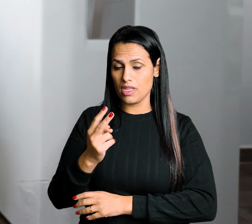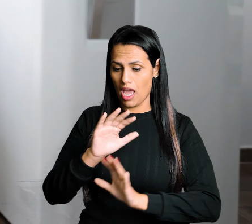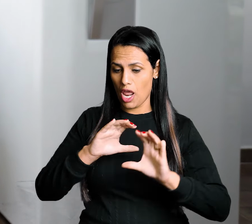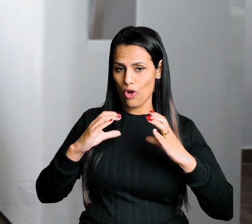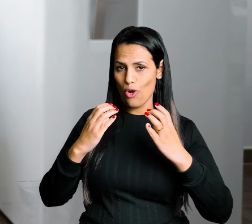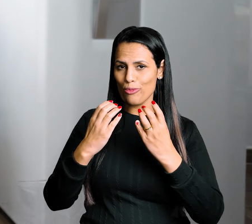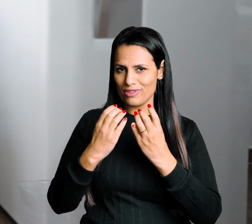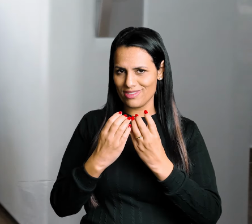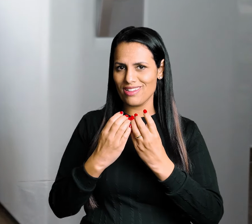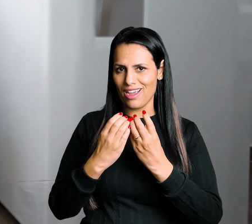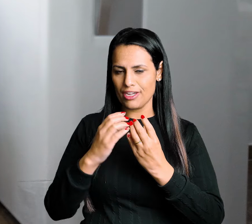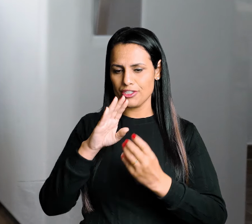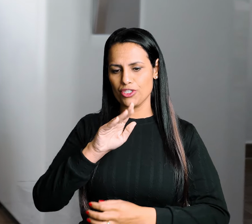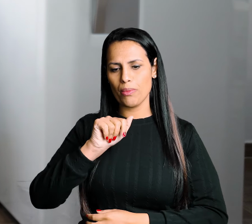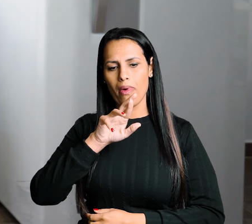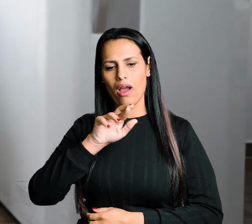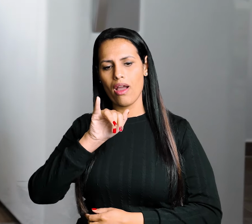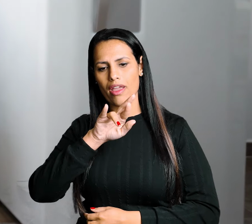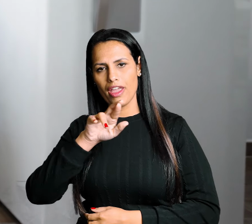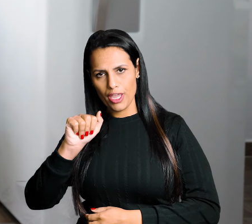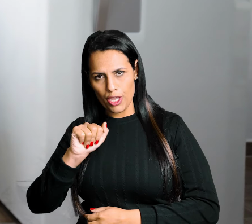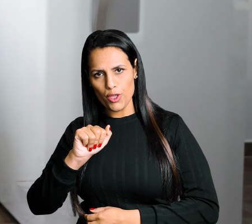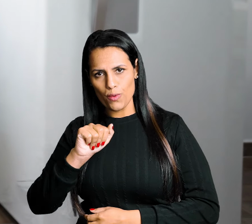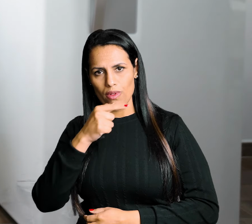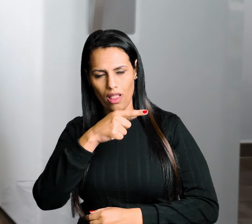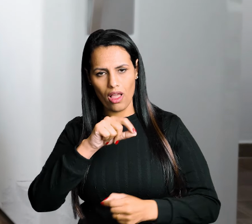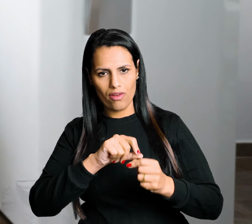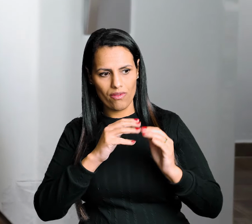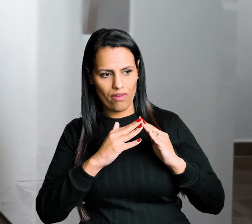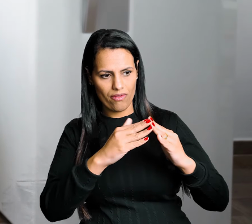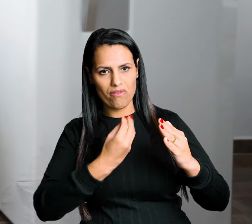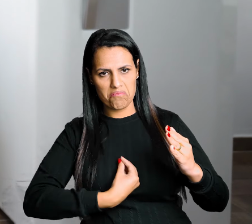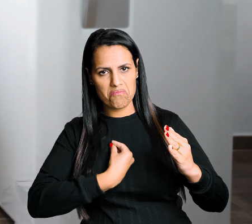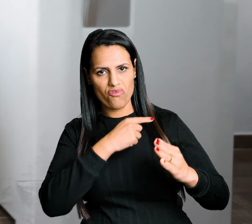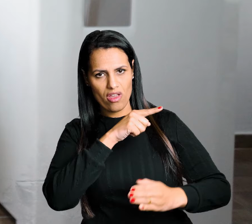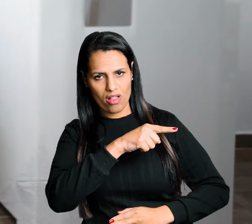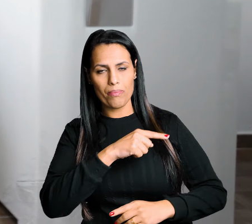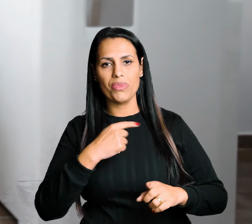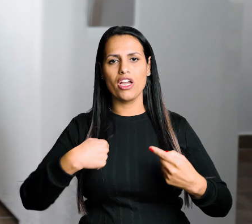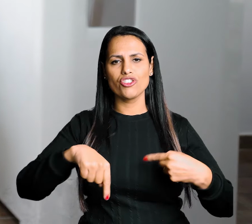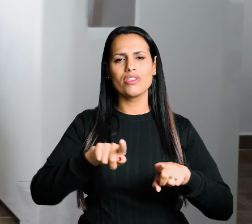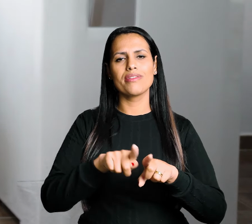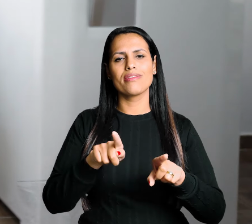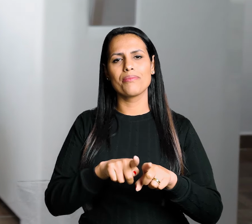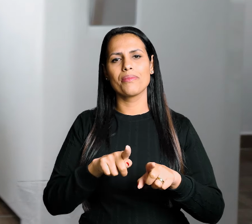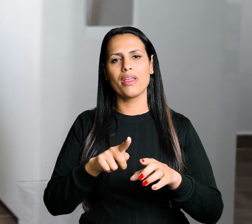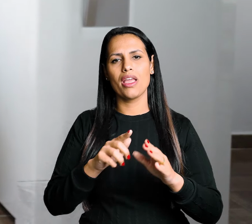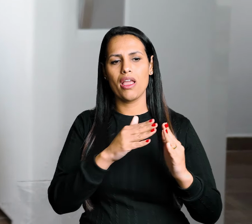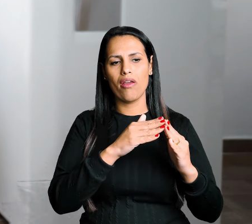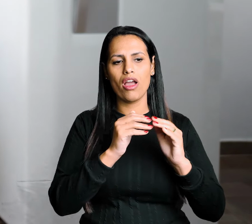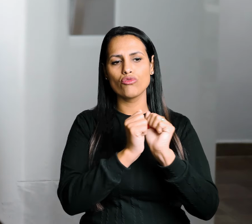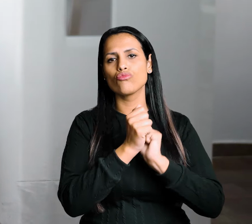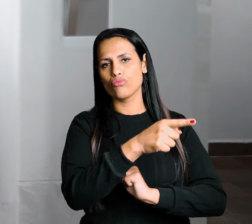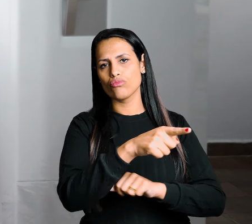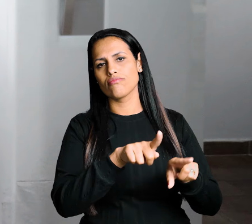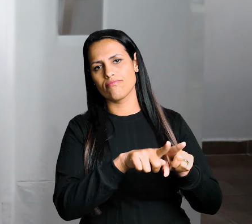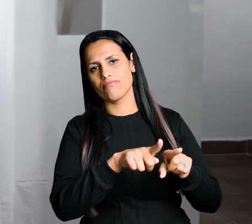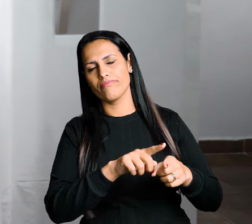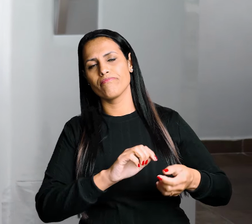comunidade de Barreiros, Entre Rios, né, que eles moravam, e nós também nessa época a gente morava lá.